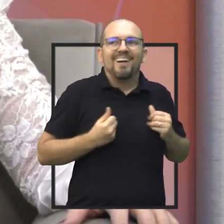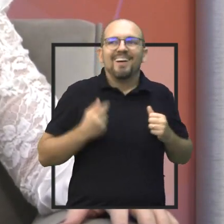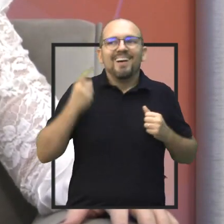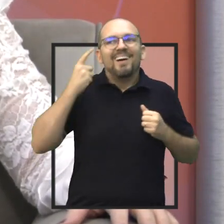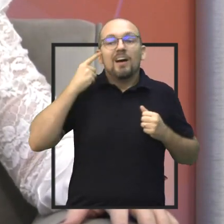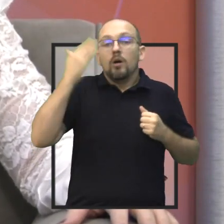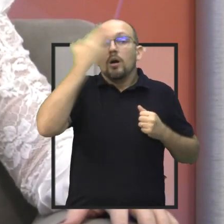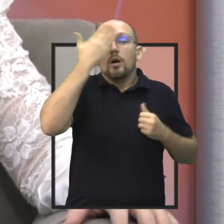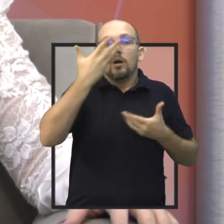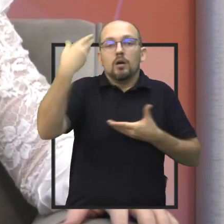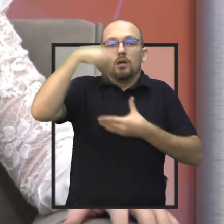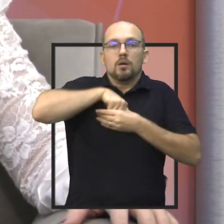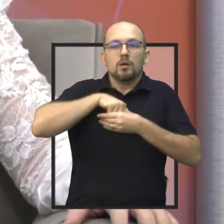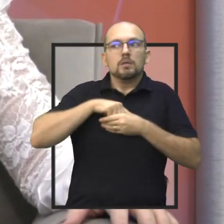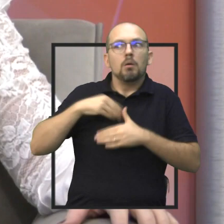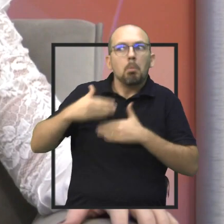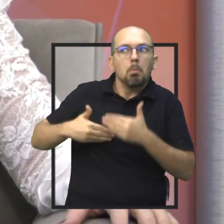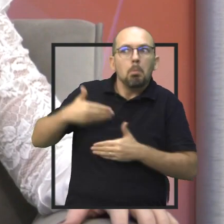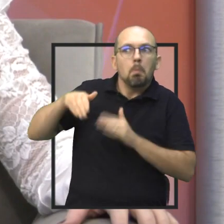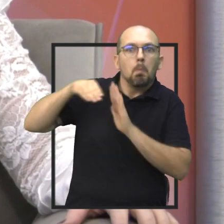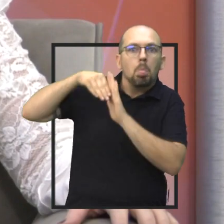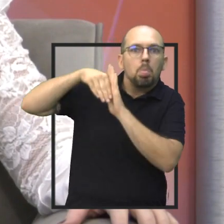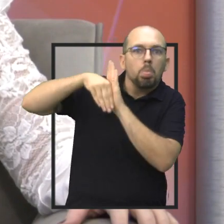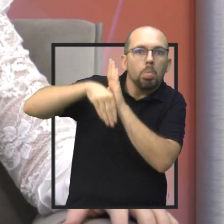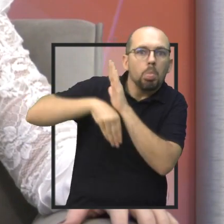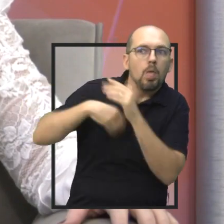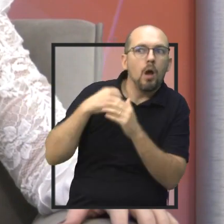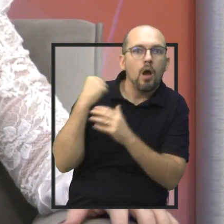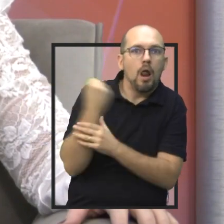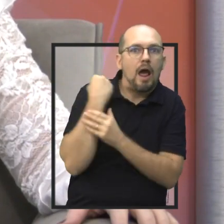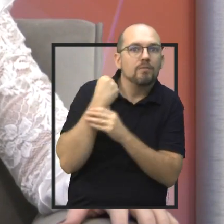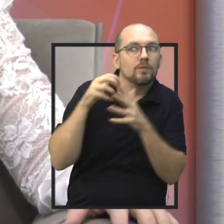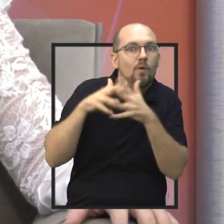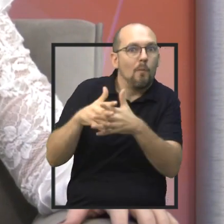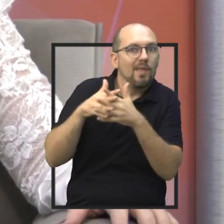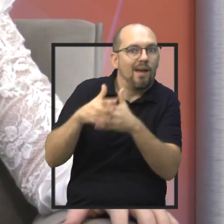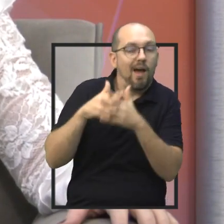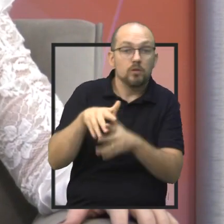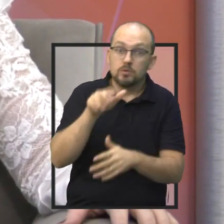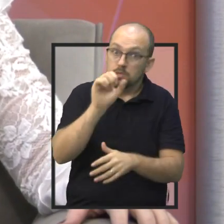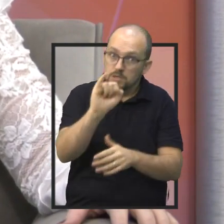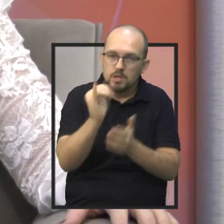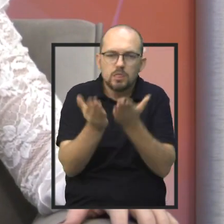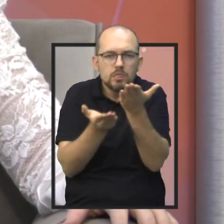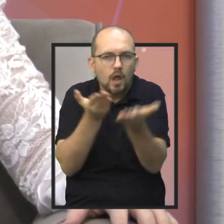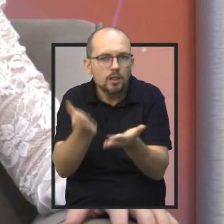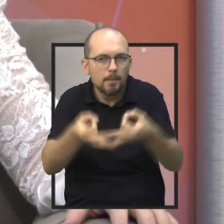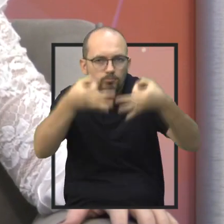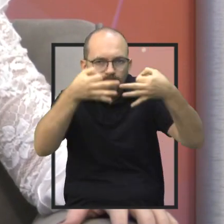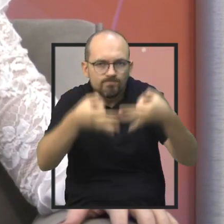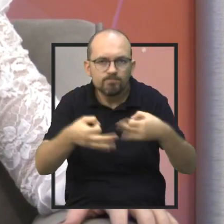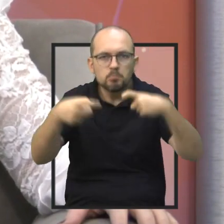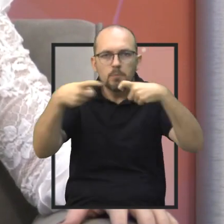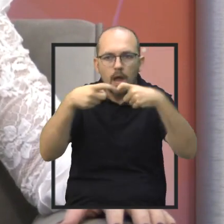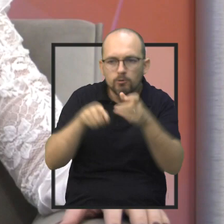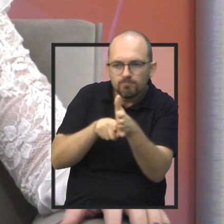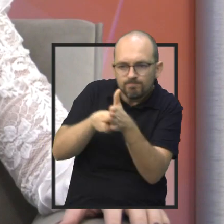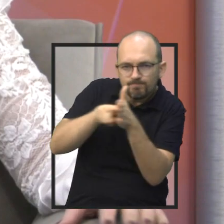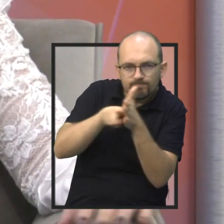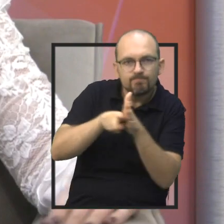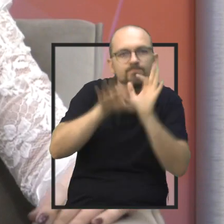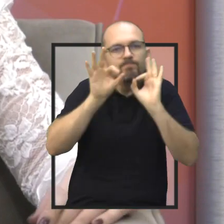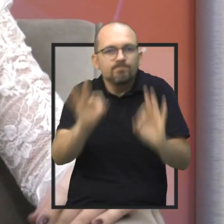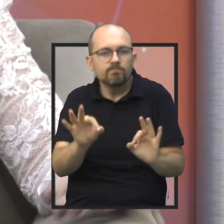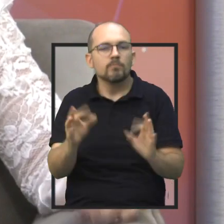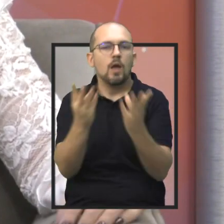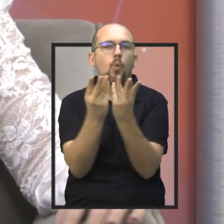complicações e ter complicações que de repente ela não teria se tivesse feito o tratamento adequado ou conduzido o tratamento da melhor